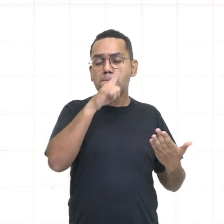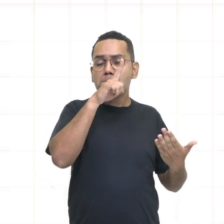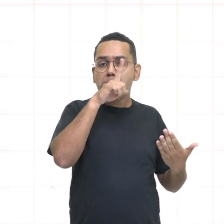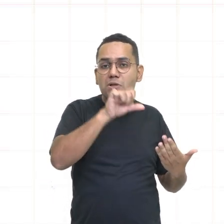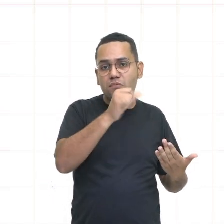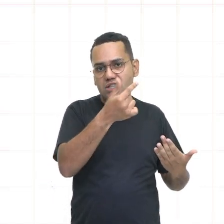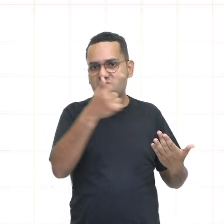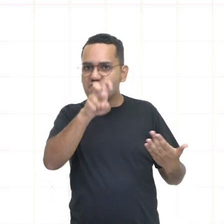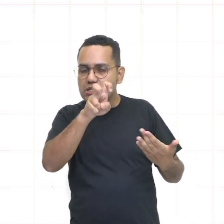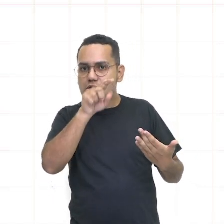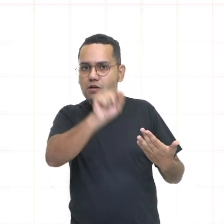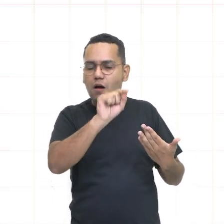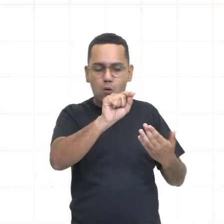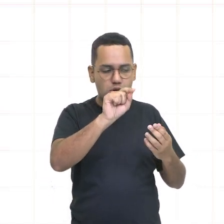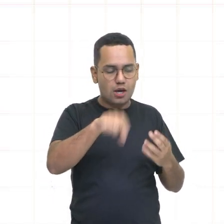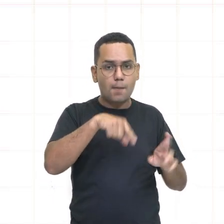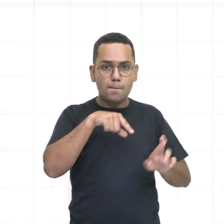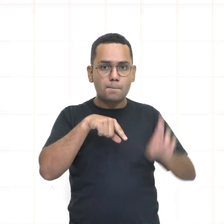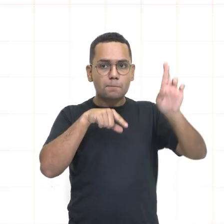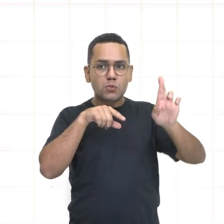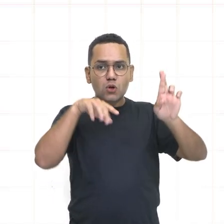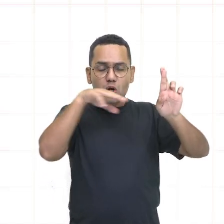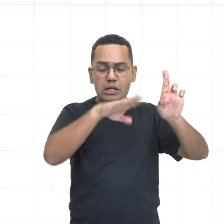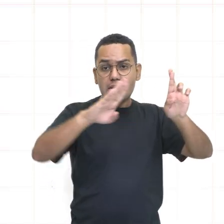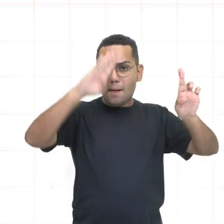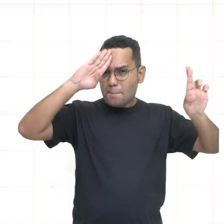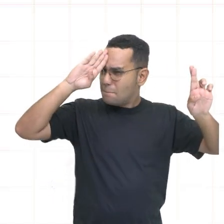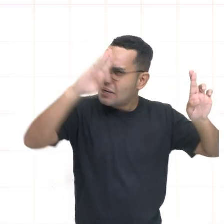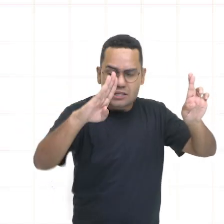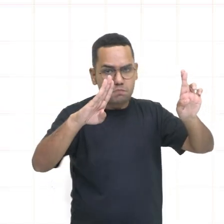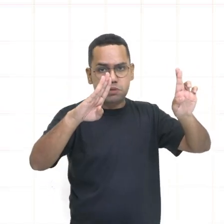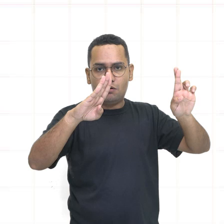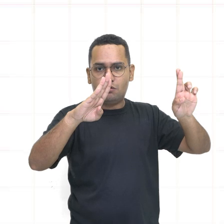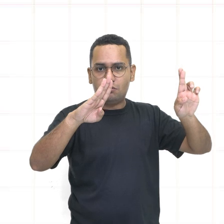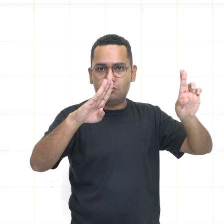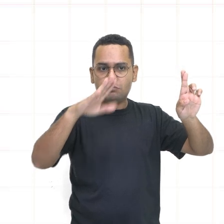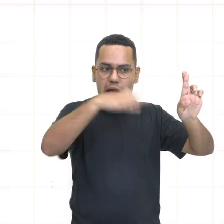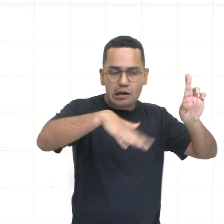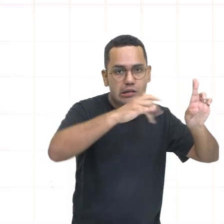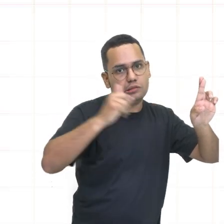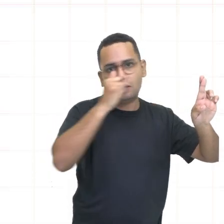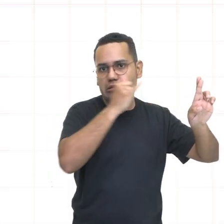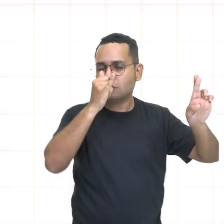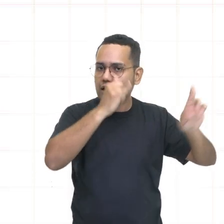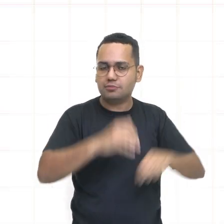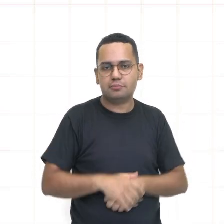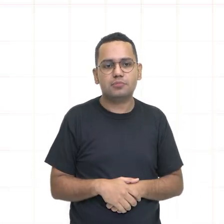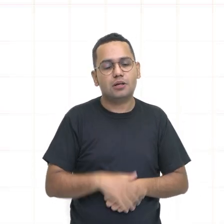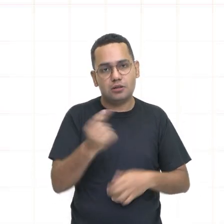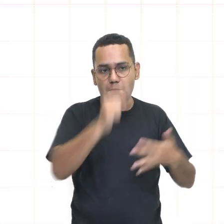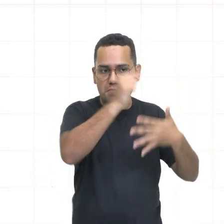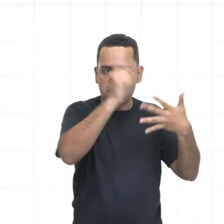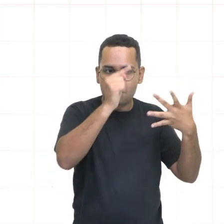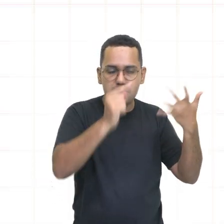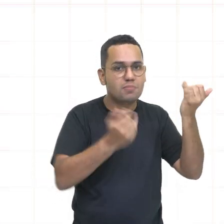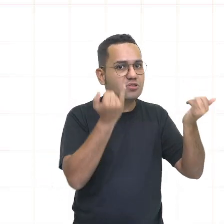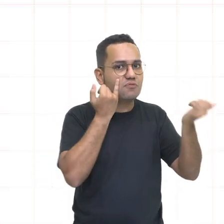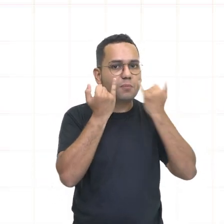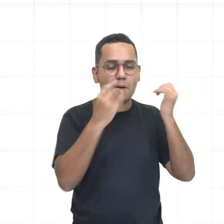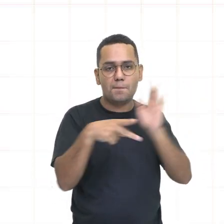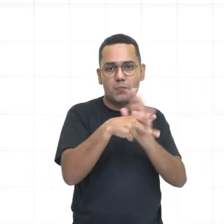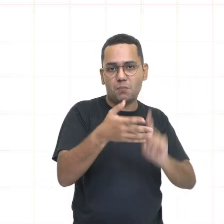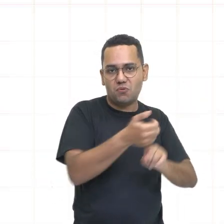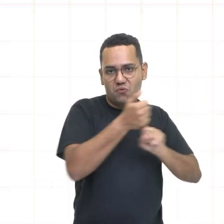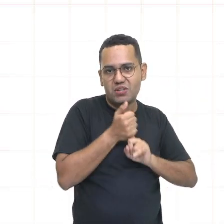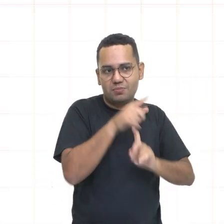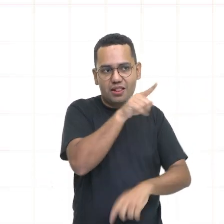quer dizer o quê? O chefe supremo dentro da Itália. Então, essas são as características principais do sistema fascista que ocorreu